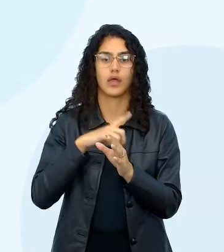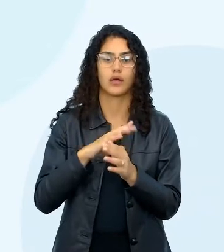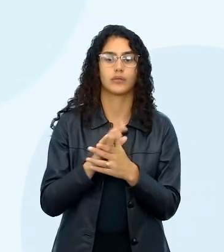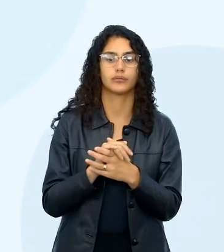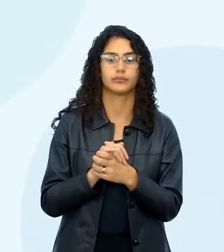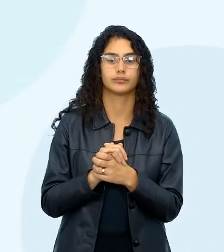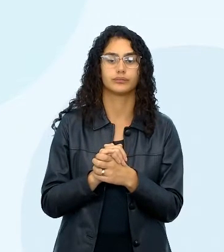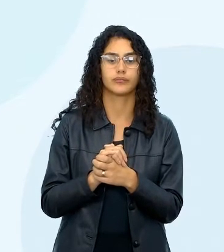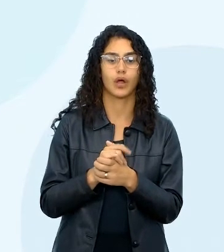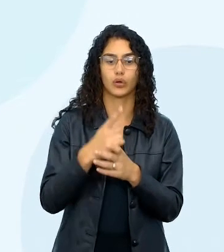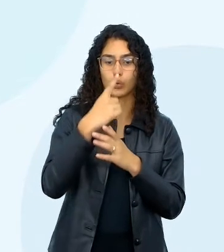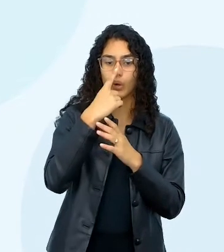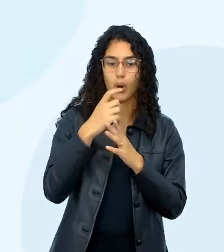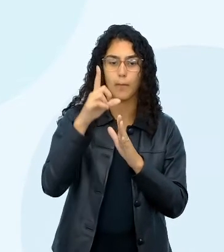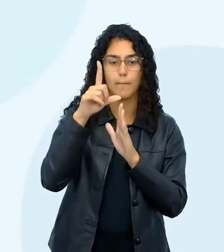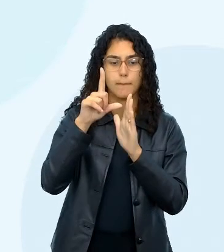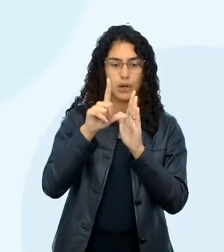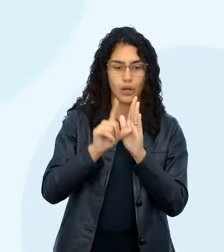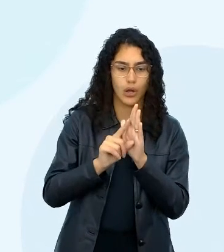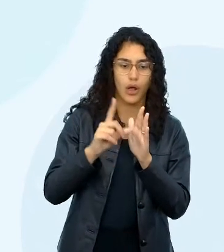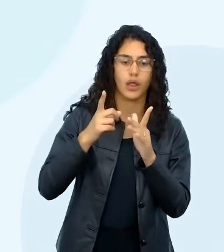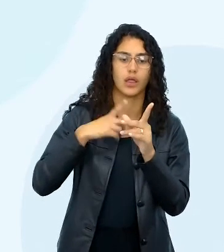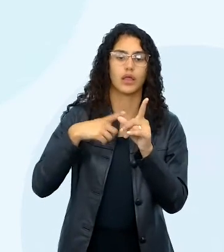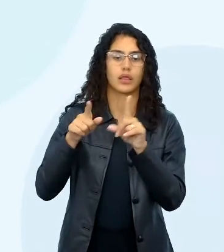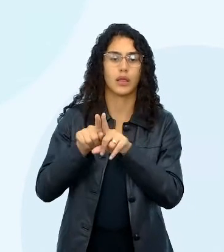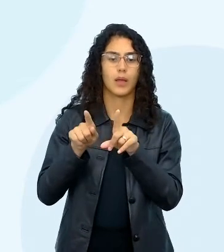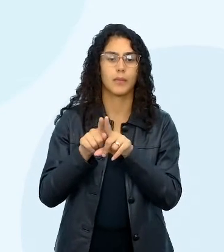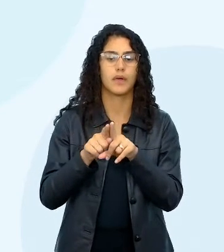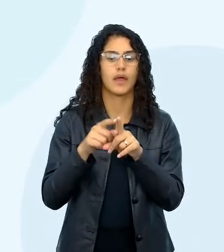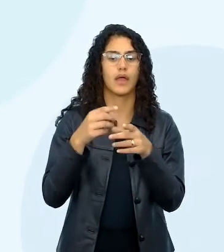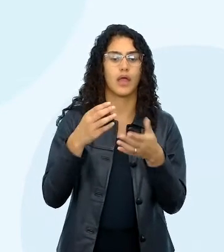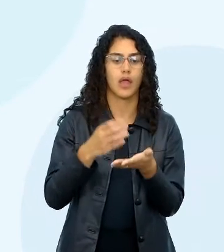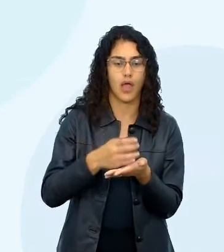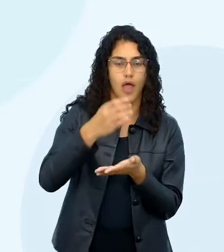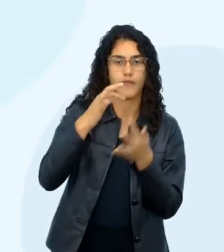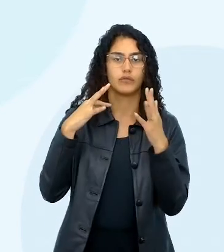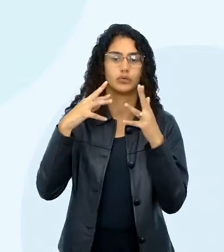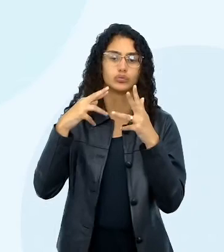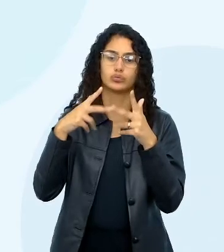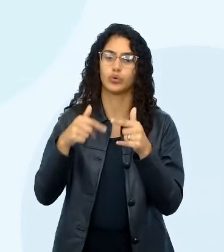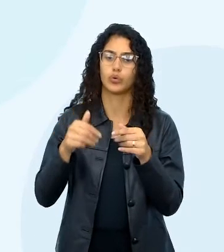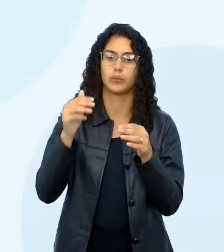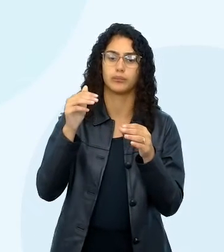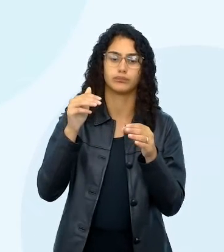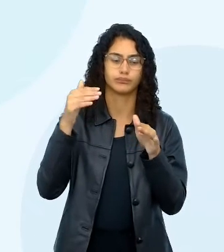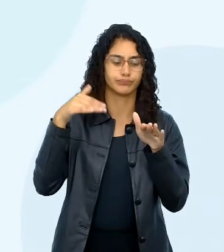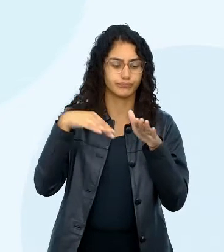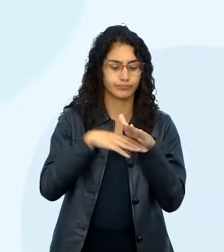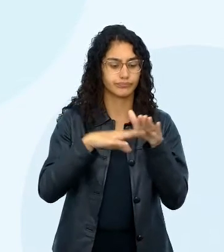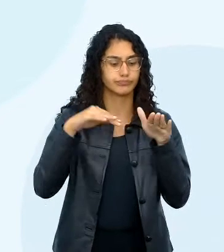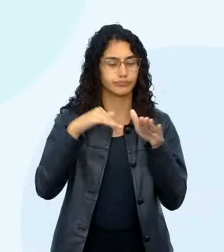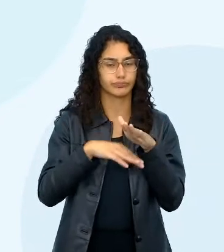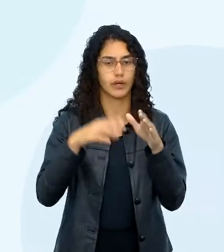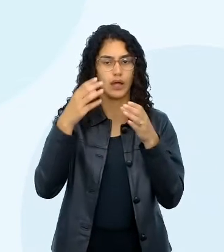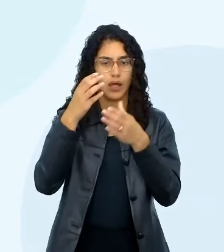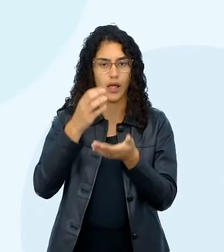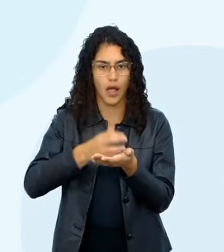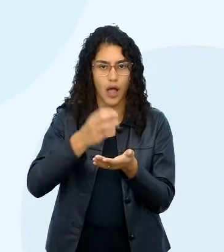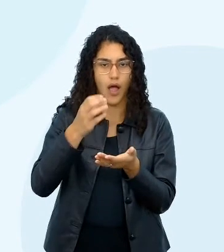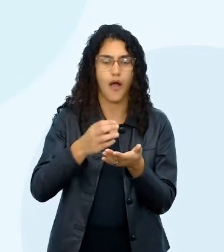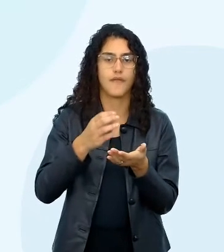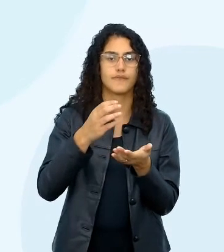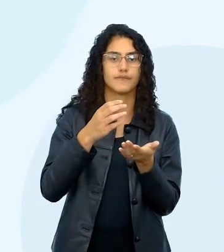de lixos maiores, de resíduos maiores, como garrafinhas, que tudo aquilo que vai pelo bueiro, né, garrafinha,